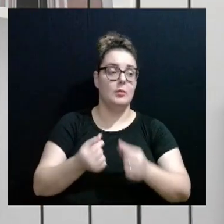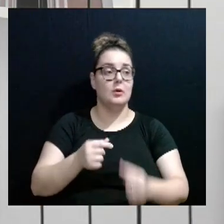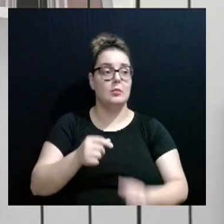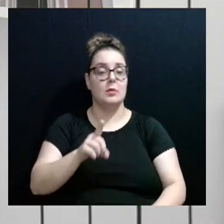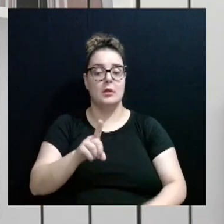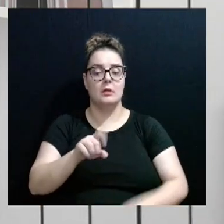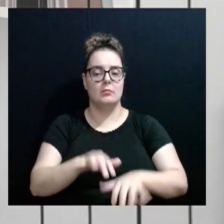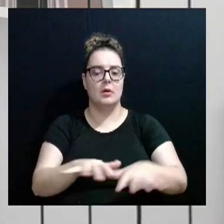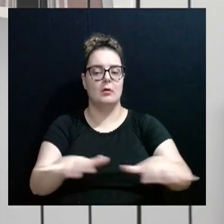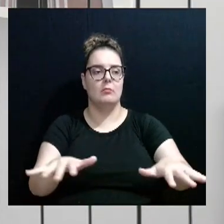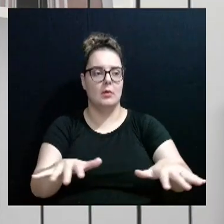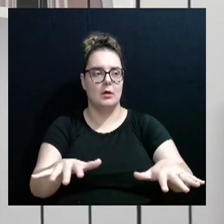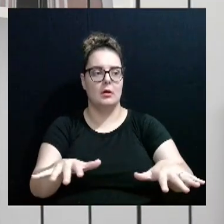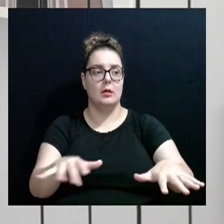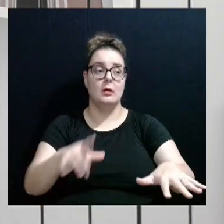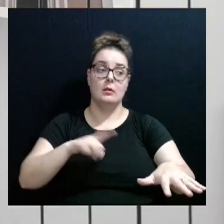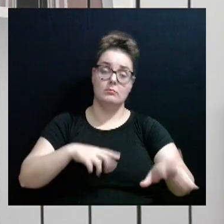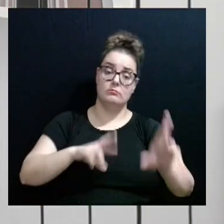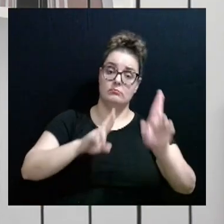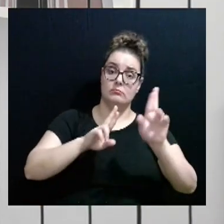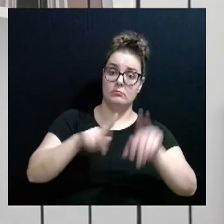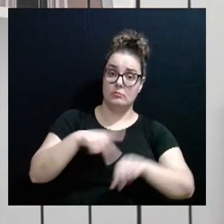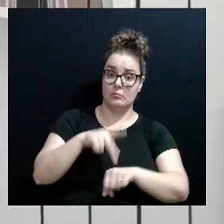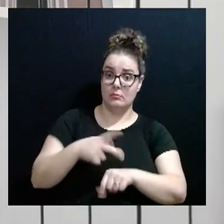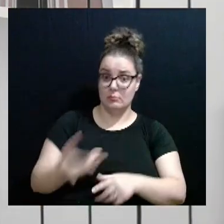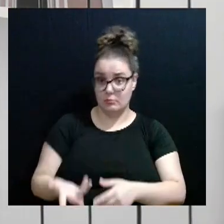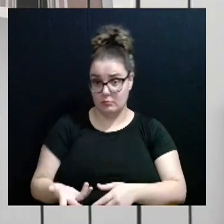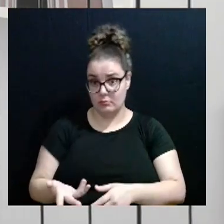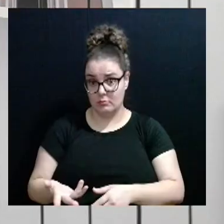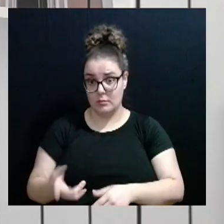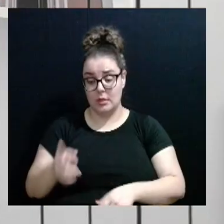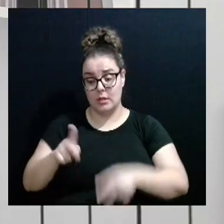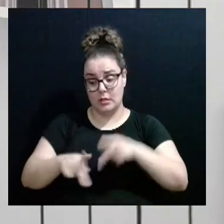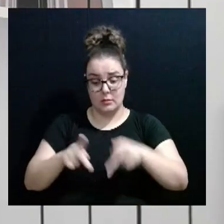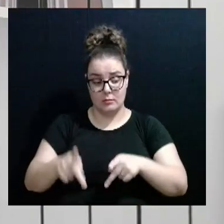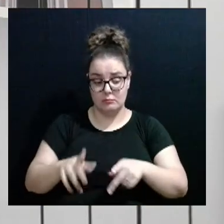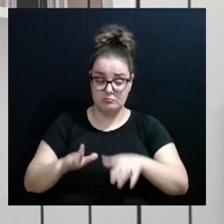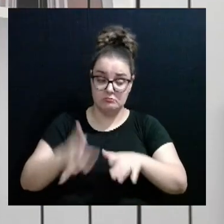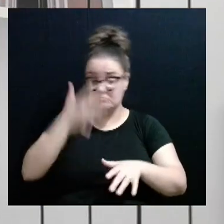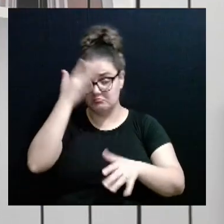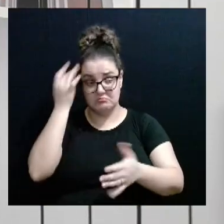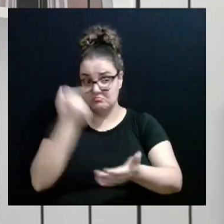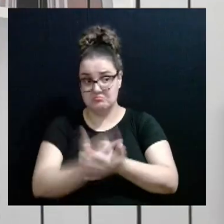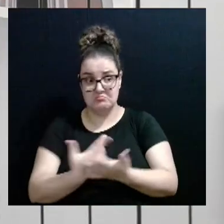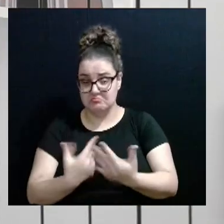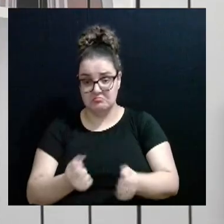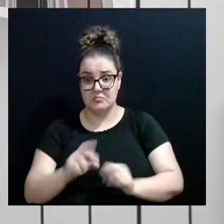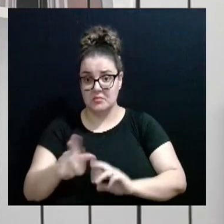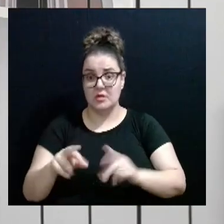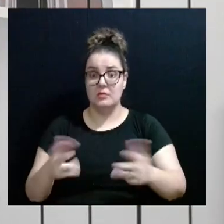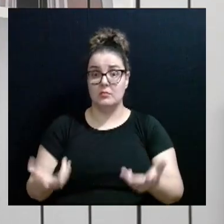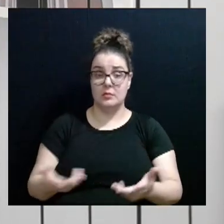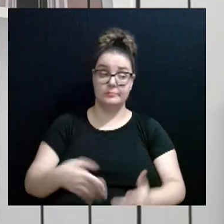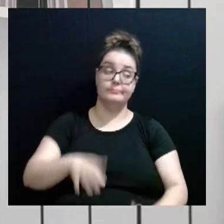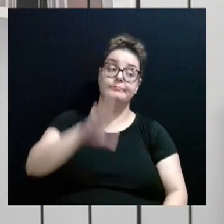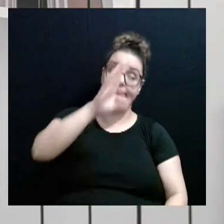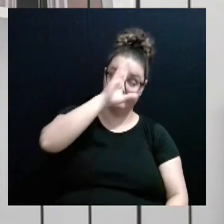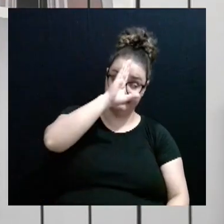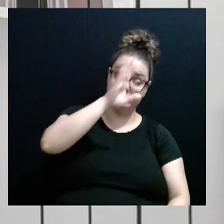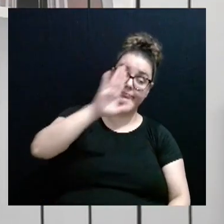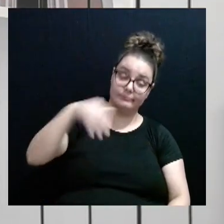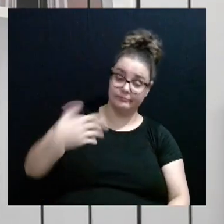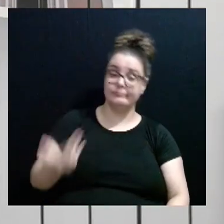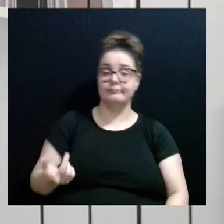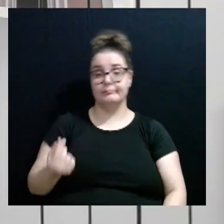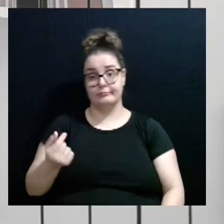na população, mas nem sempre o consumidor ele acaba percebendo essas diferenças, principalmente quando é para o preço